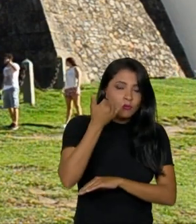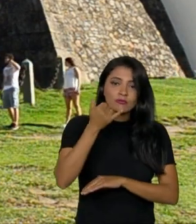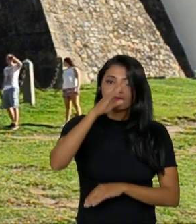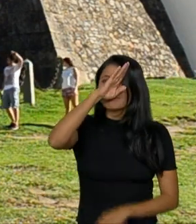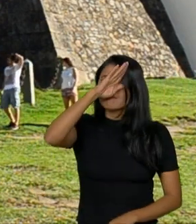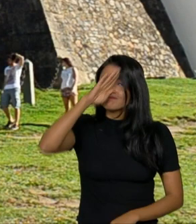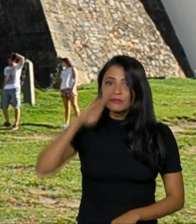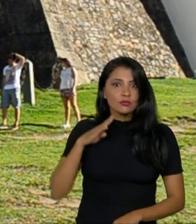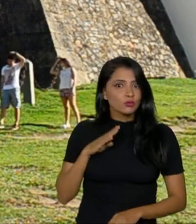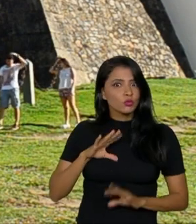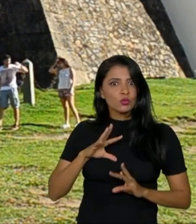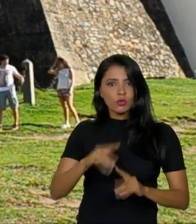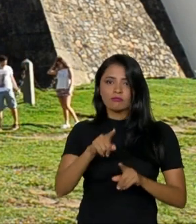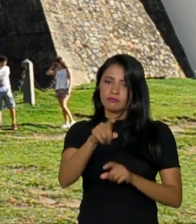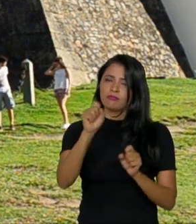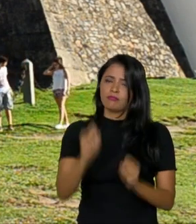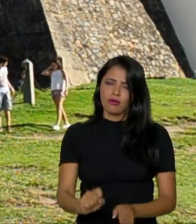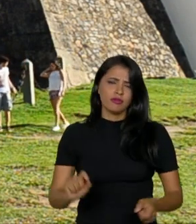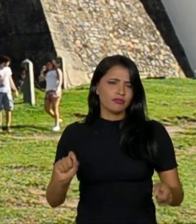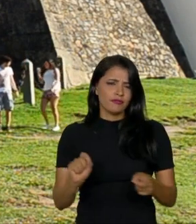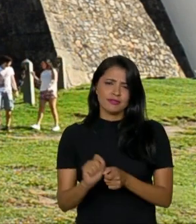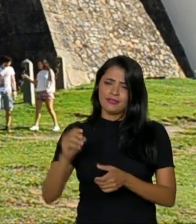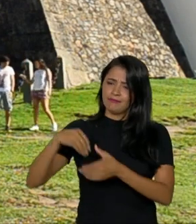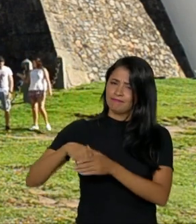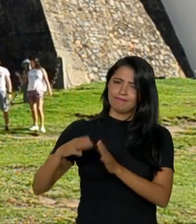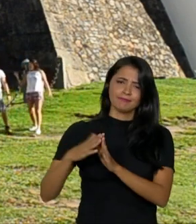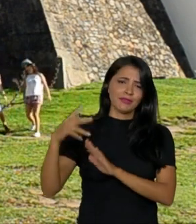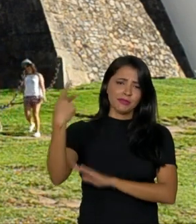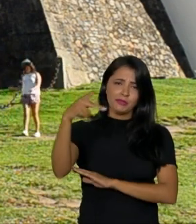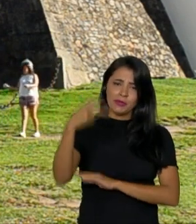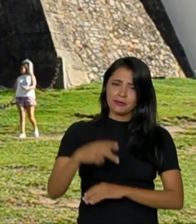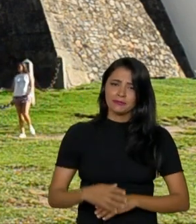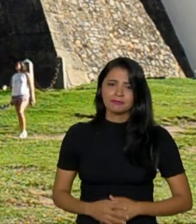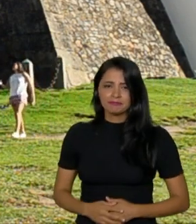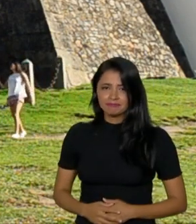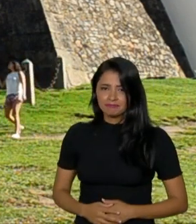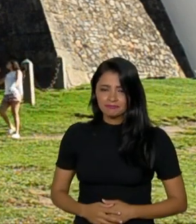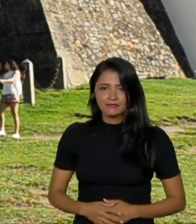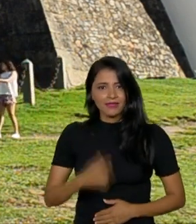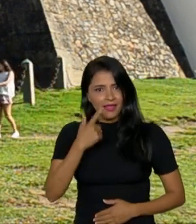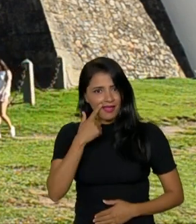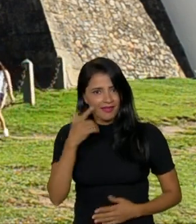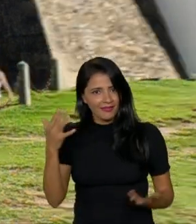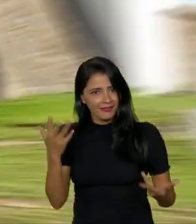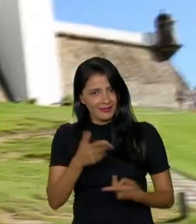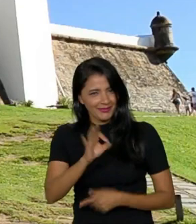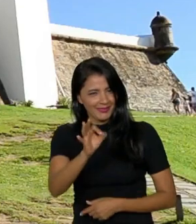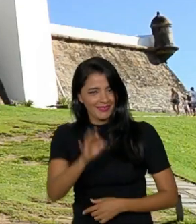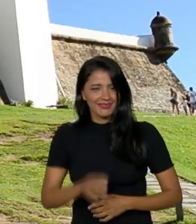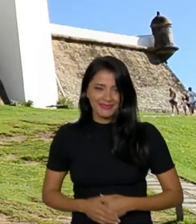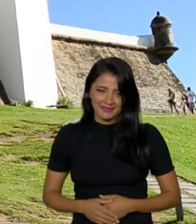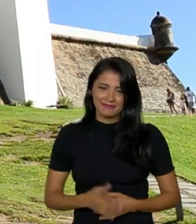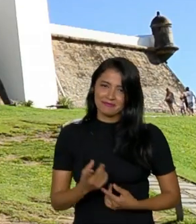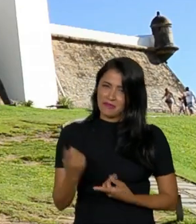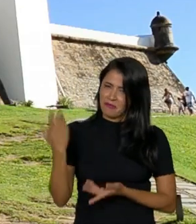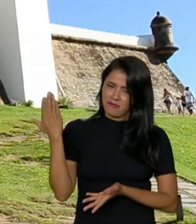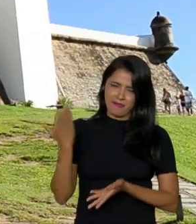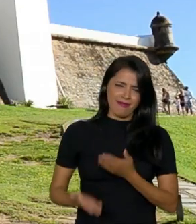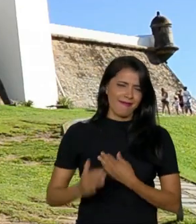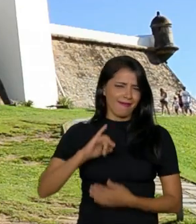totalmente gratuito e que você pode fazer sem sair do conforto da sua casa. Sensacional, né? No pierdas